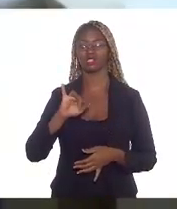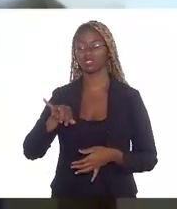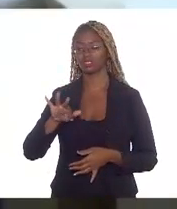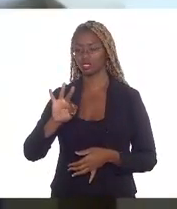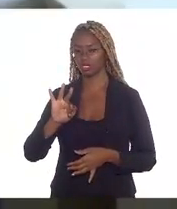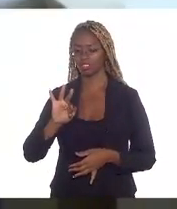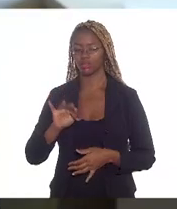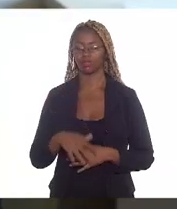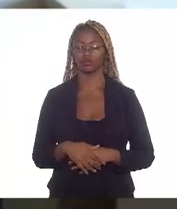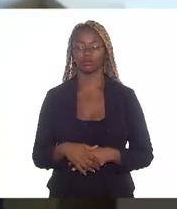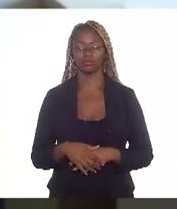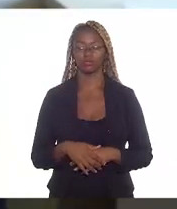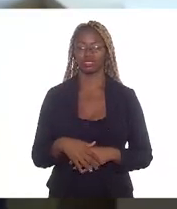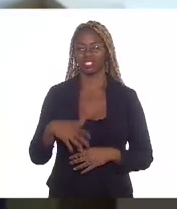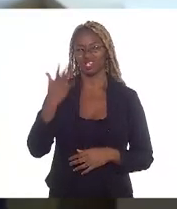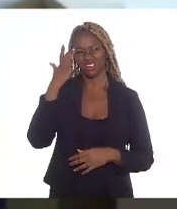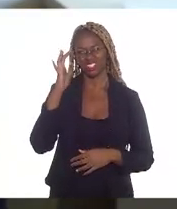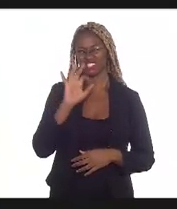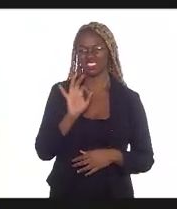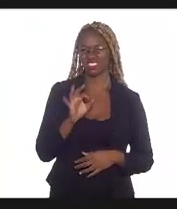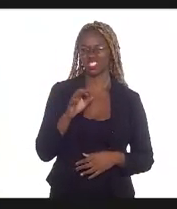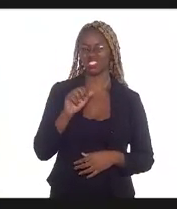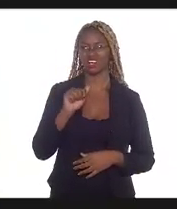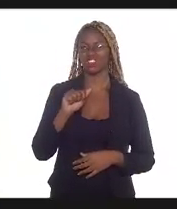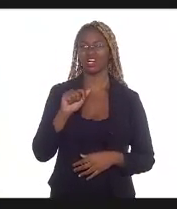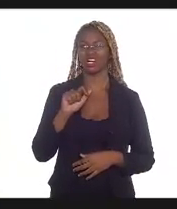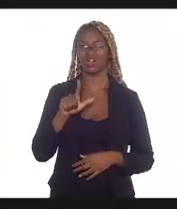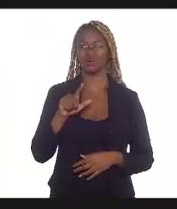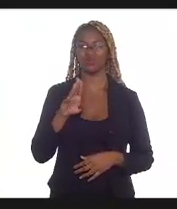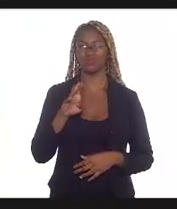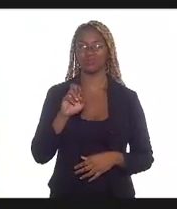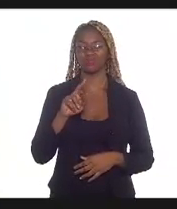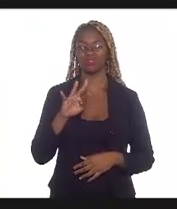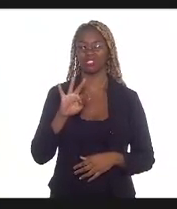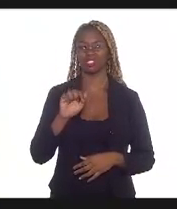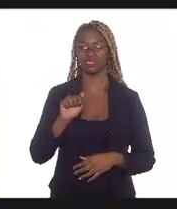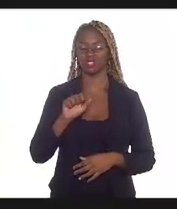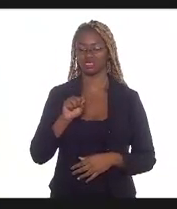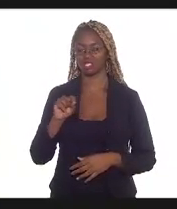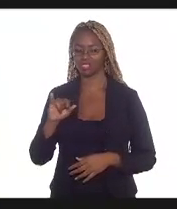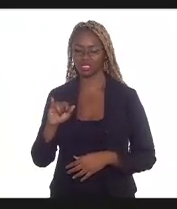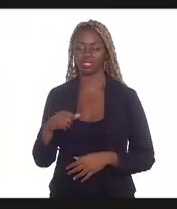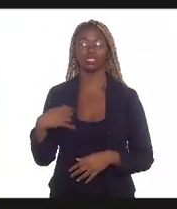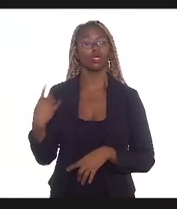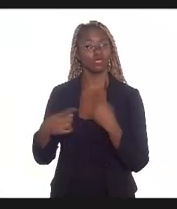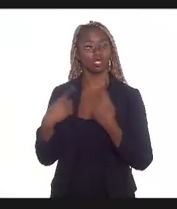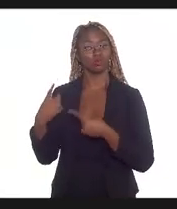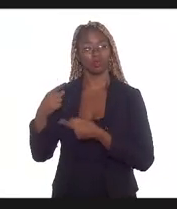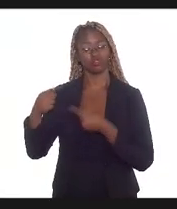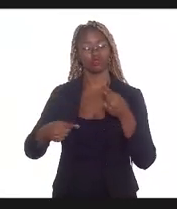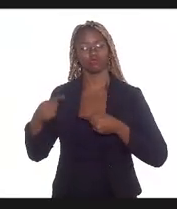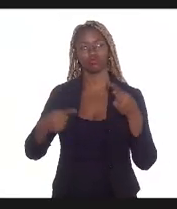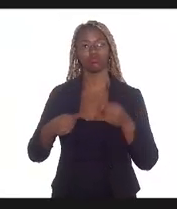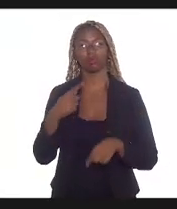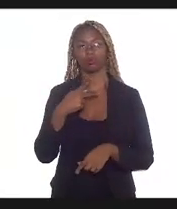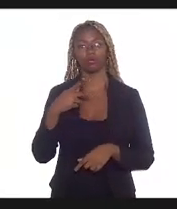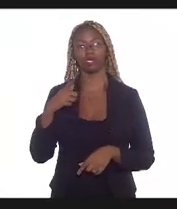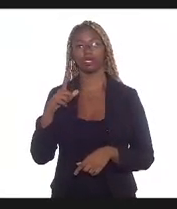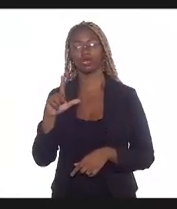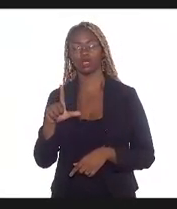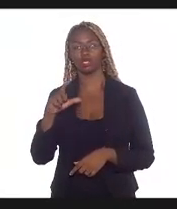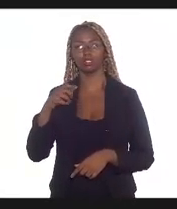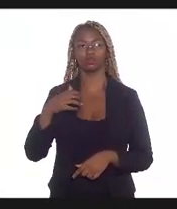quase certeza que era o da Albertazzi. É, tem recurso no STF. Essa discussão vai para o PL 29, acho que tem razão.